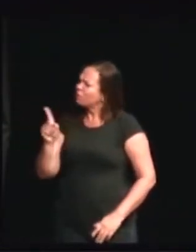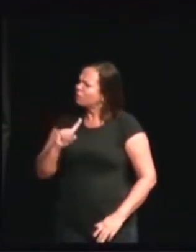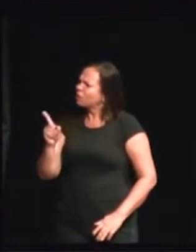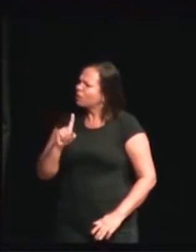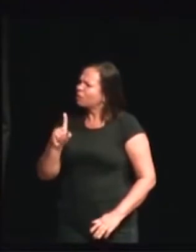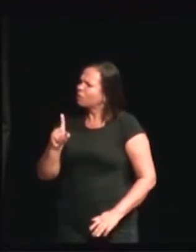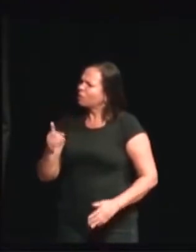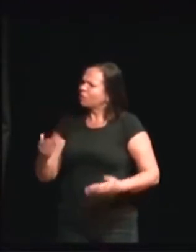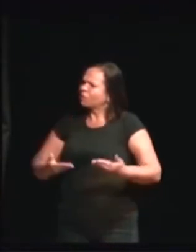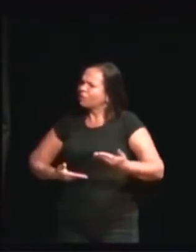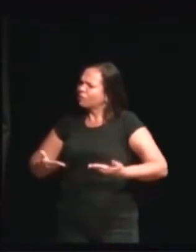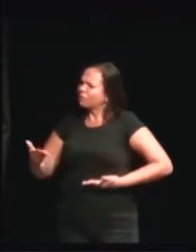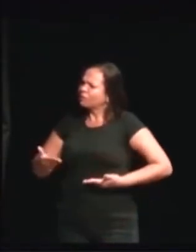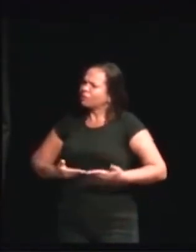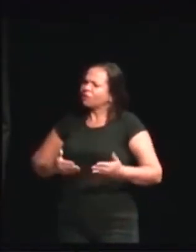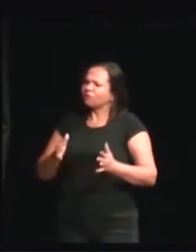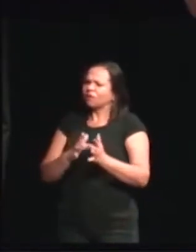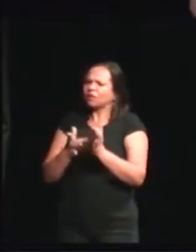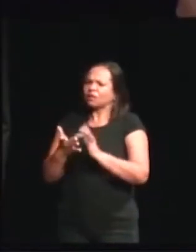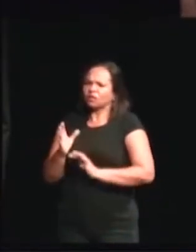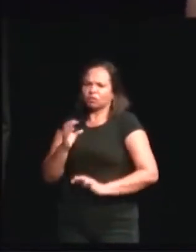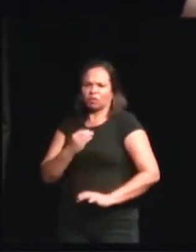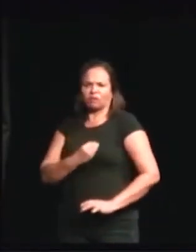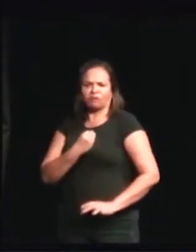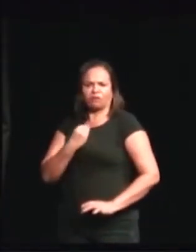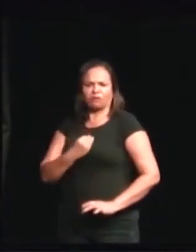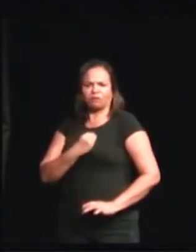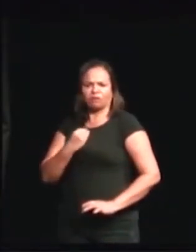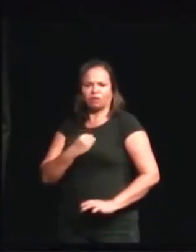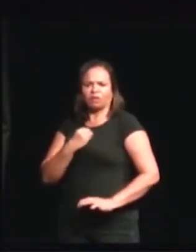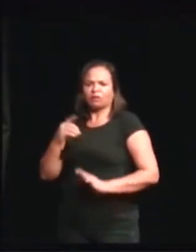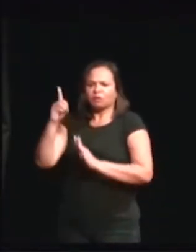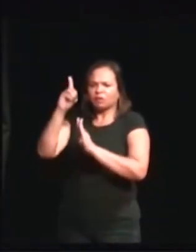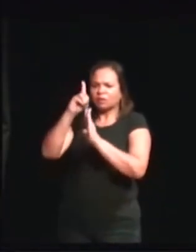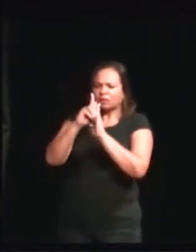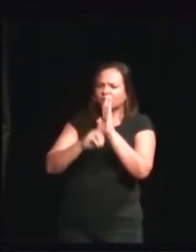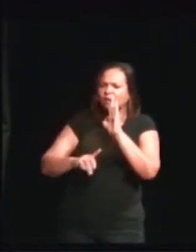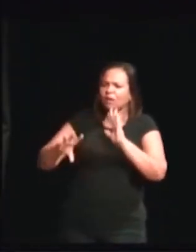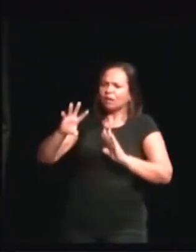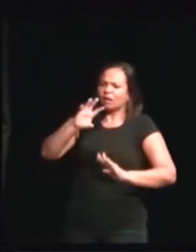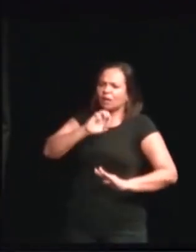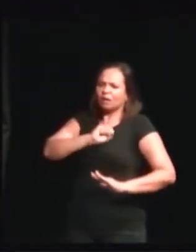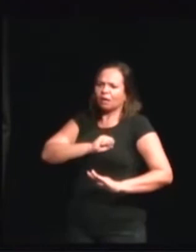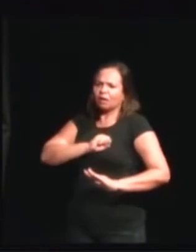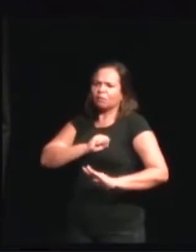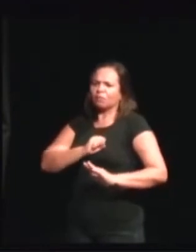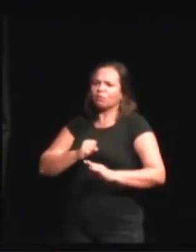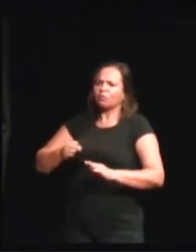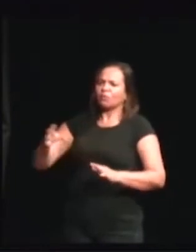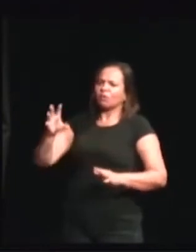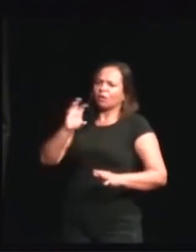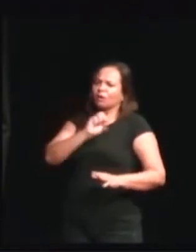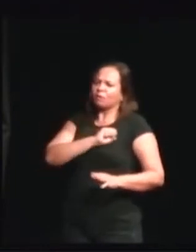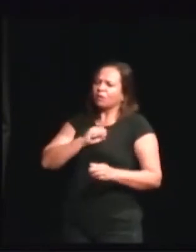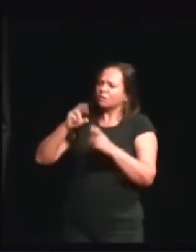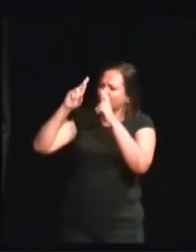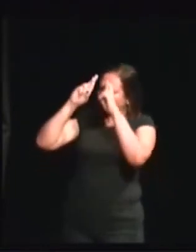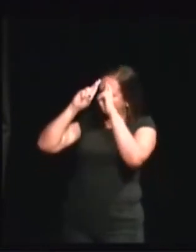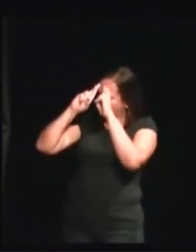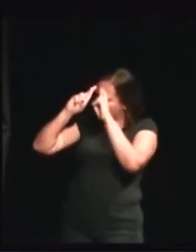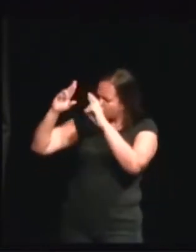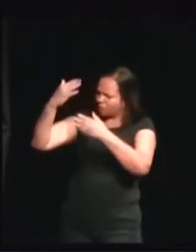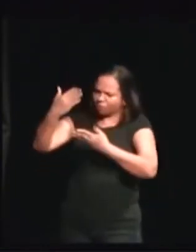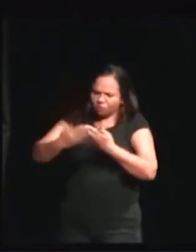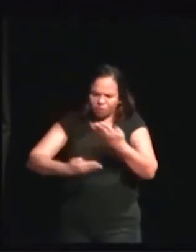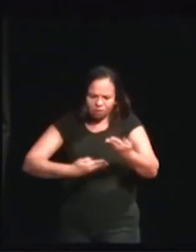É viver com toda a dignidade e amor, a experiência de estar junto com o próximo, amando, respeitando e vivendo, não para atrapalhar a